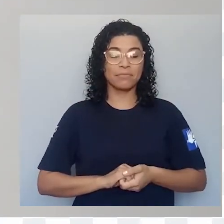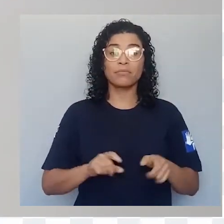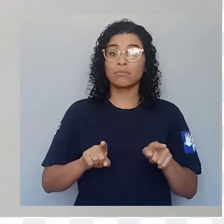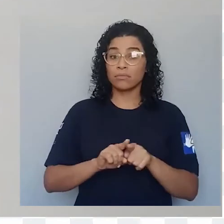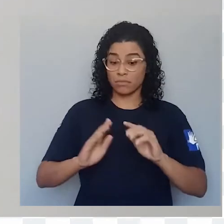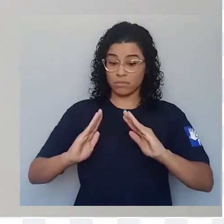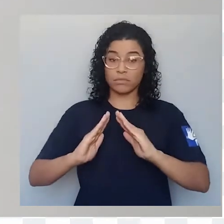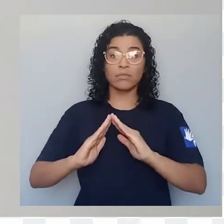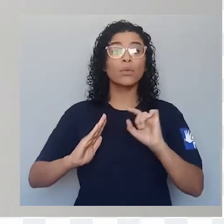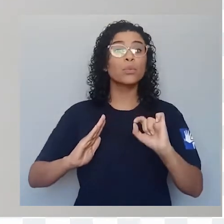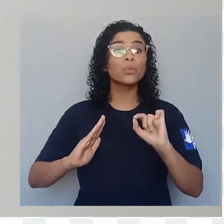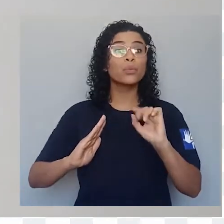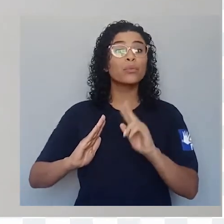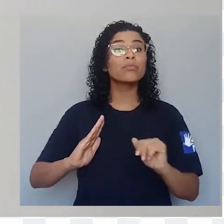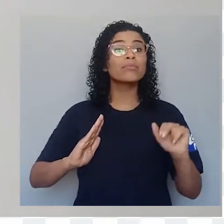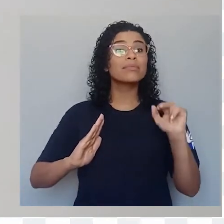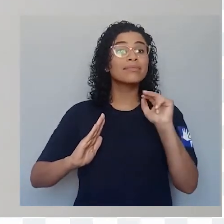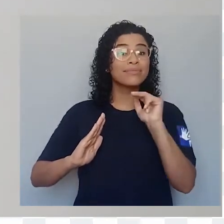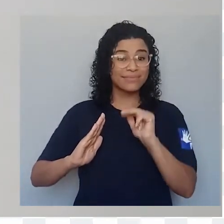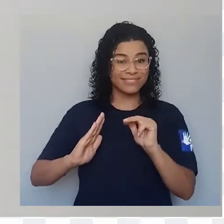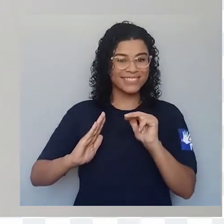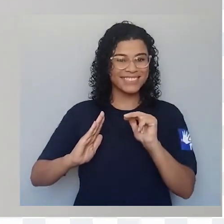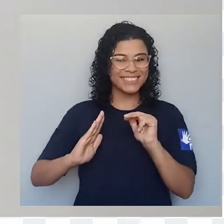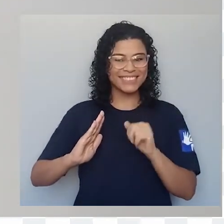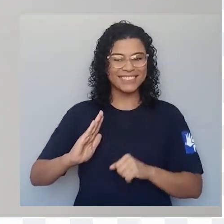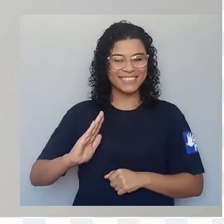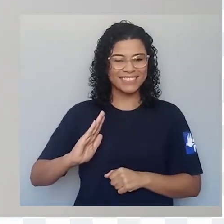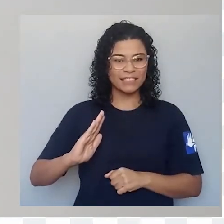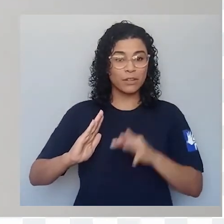Na nossa casa também tem